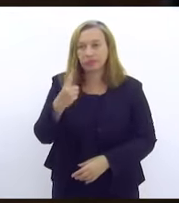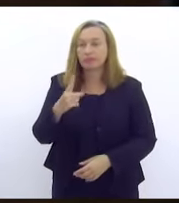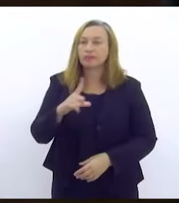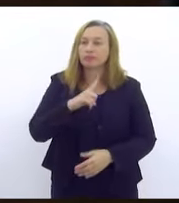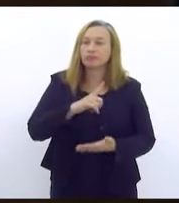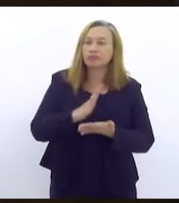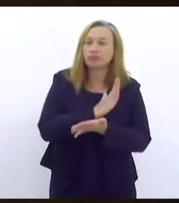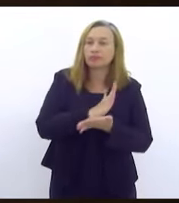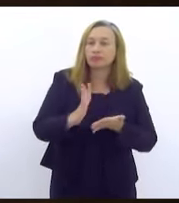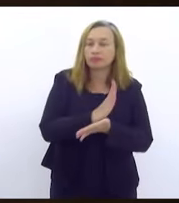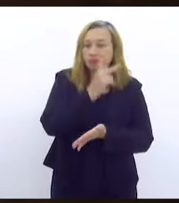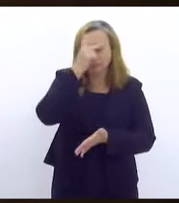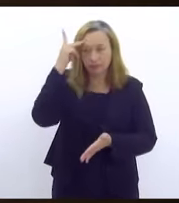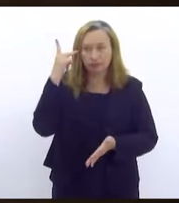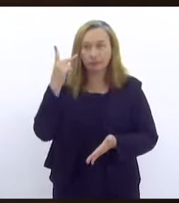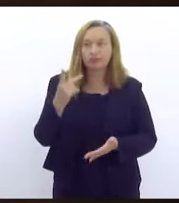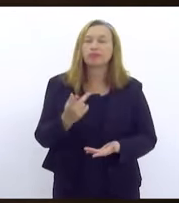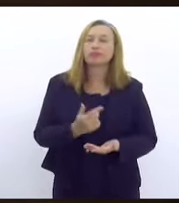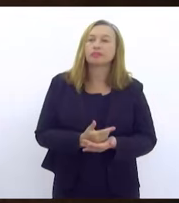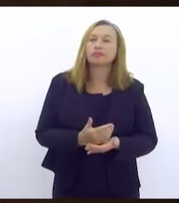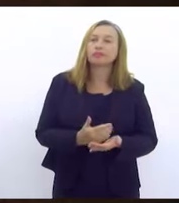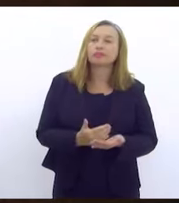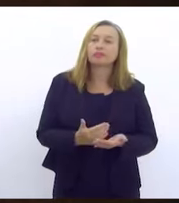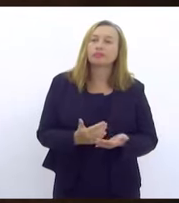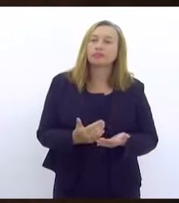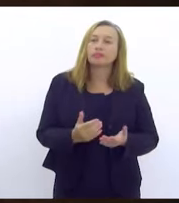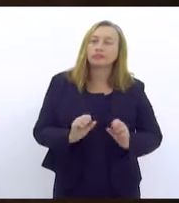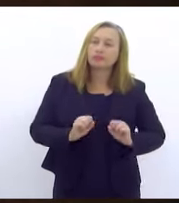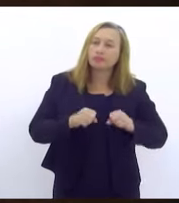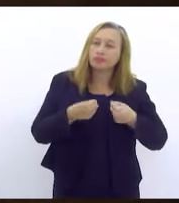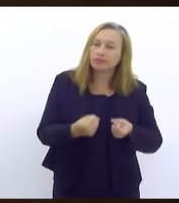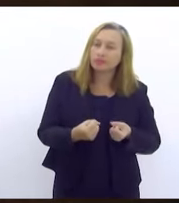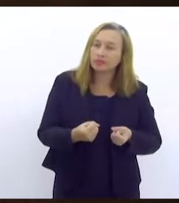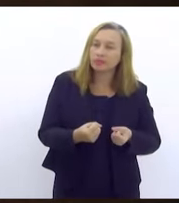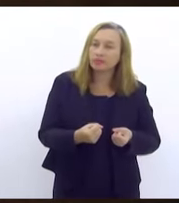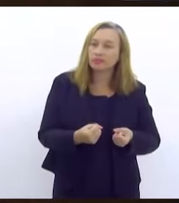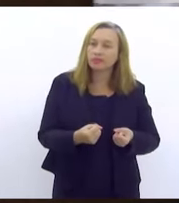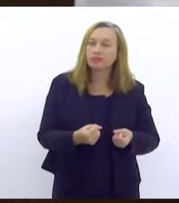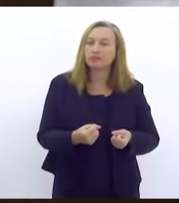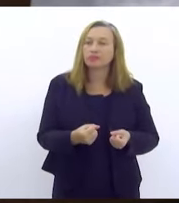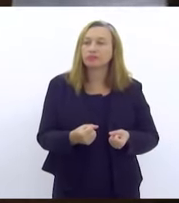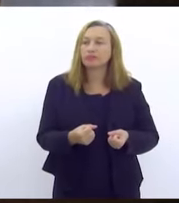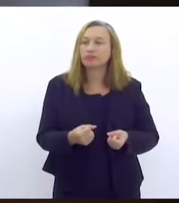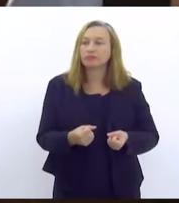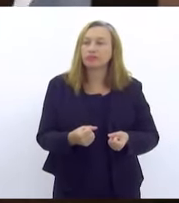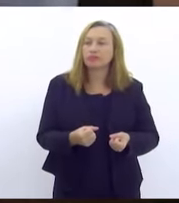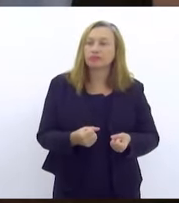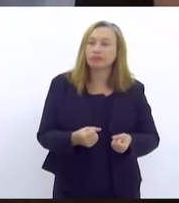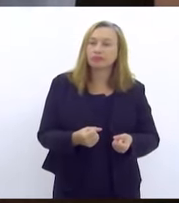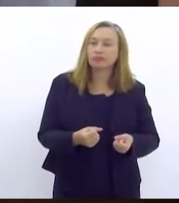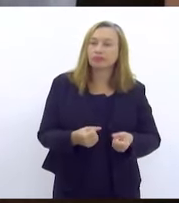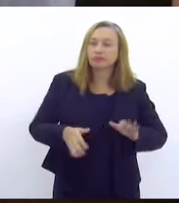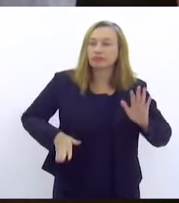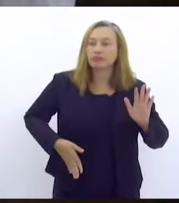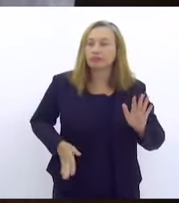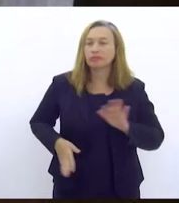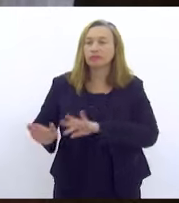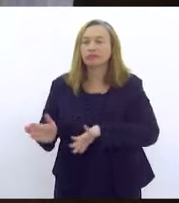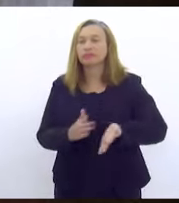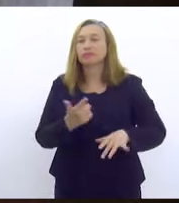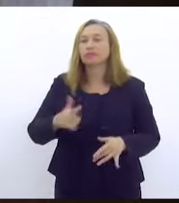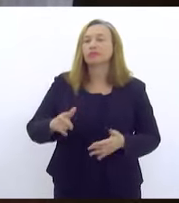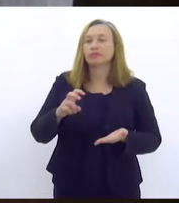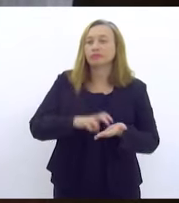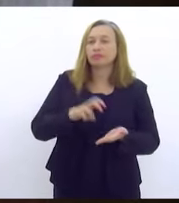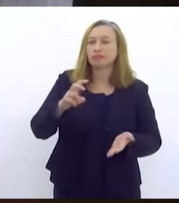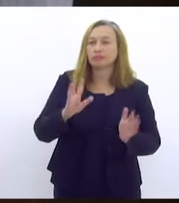algumas pessoas aqui que defendem a desmilitarização da polícia, outras coisas desse tipo. dizer, senhora presidente, que na manhã de hoje tivemos